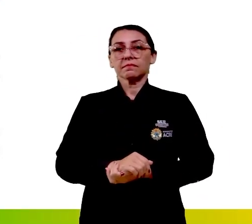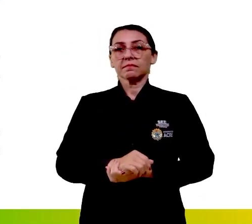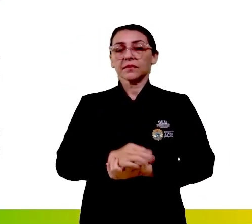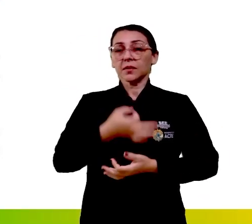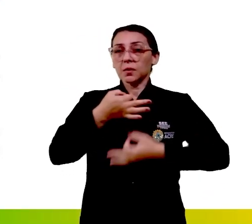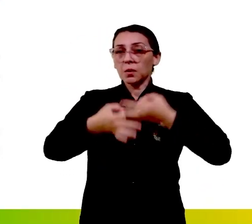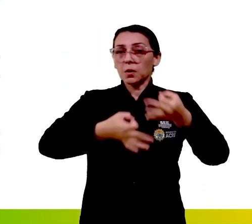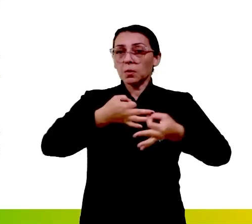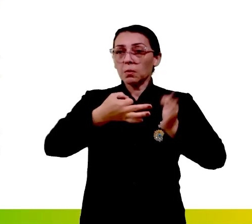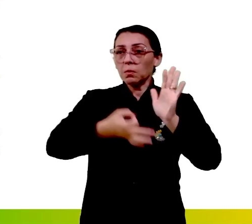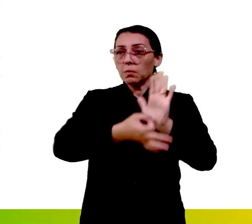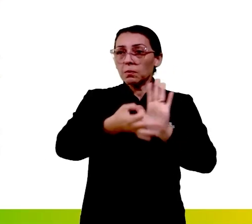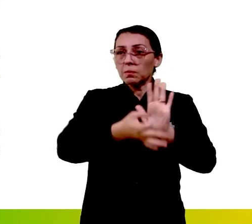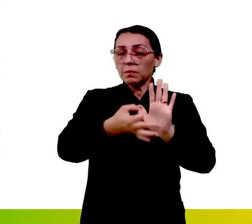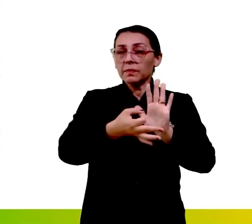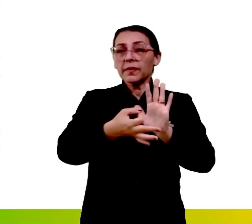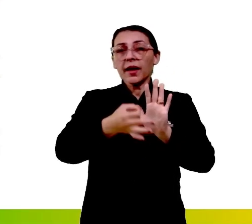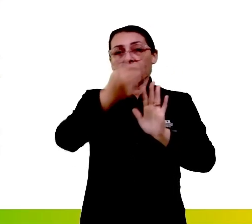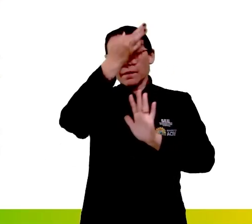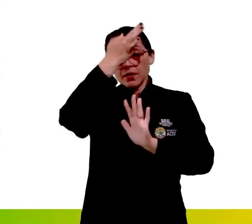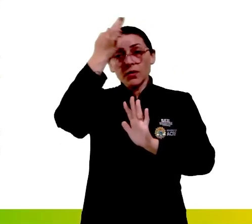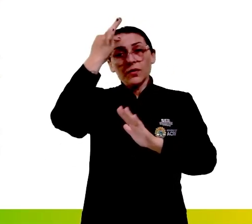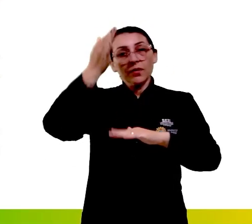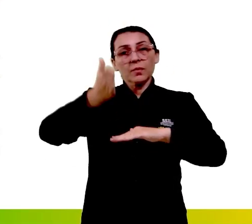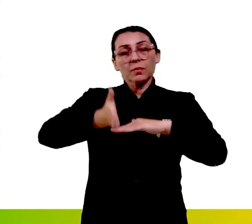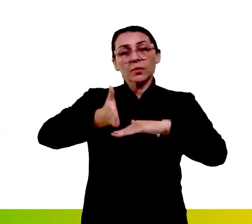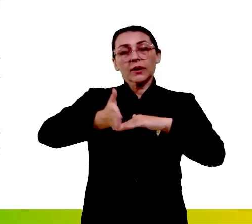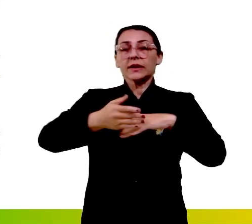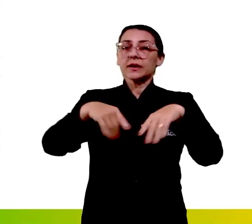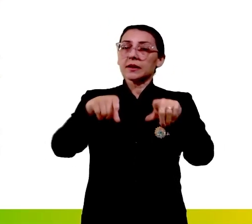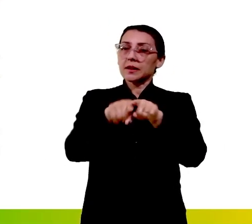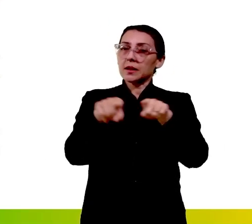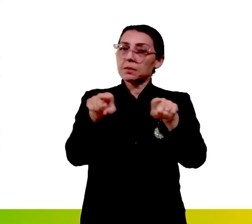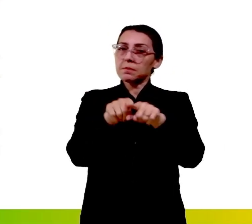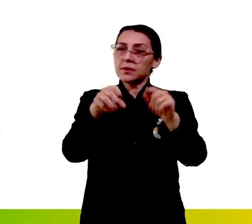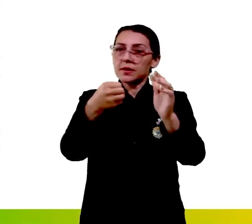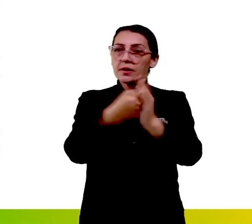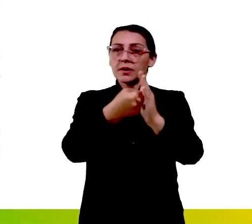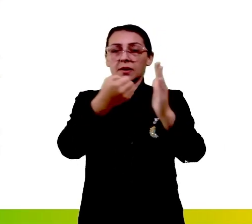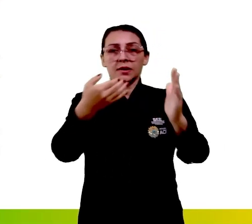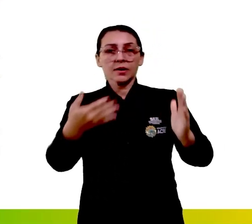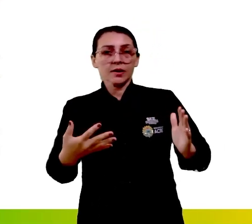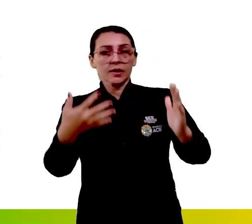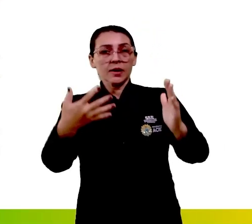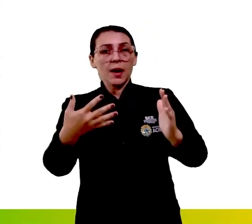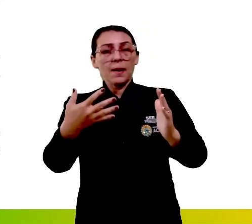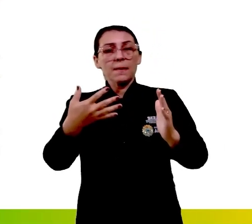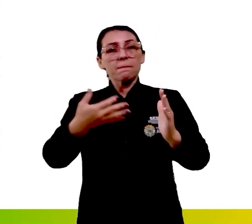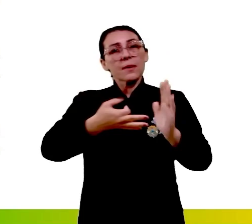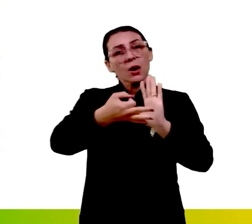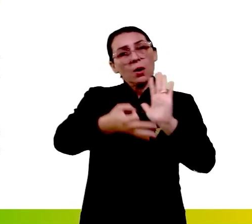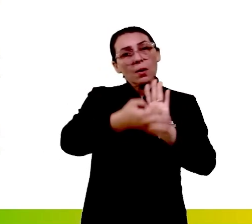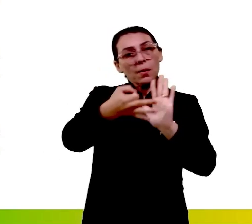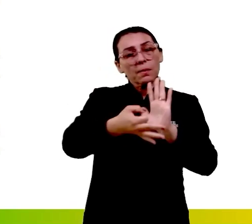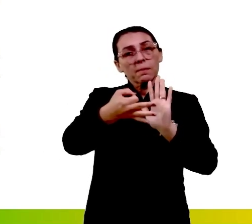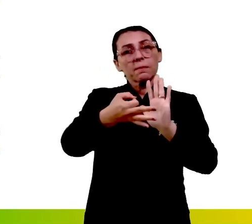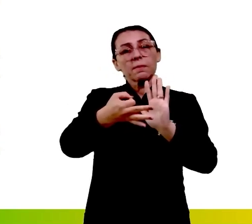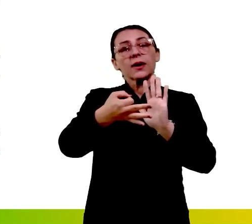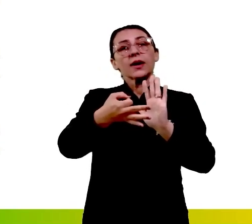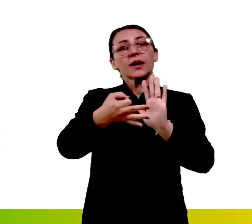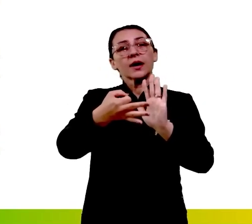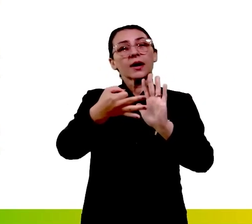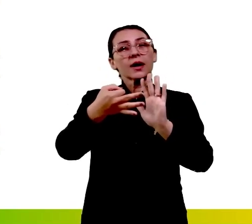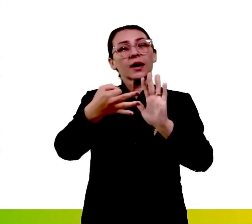Crítica. A filosofia moderna também se caracterizou pela crítica e pela revisão